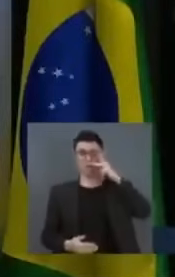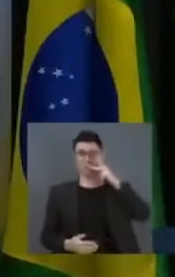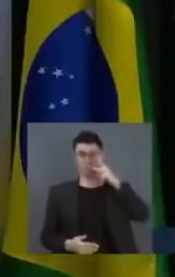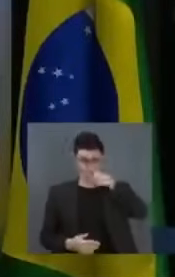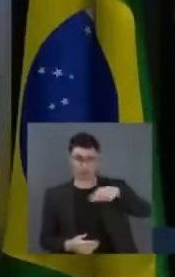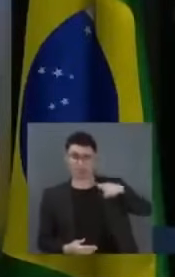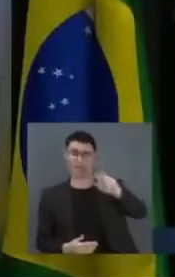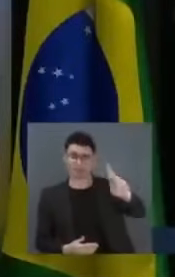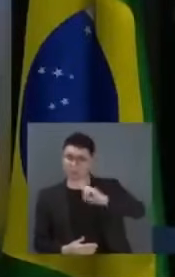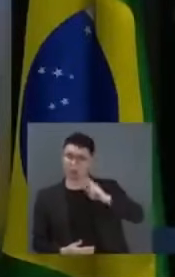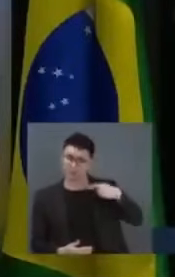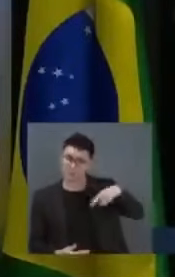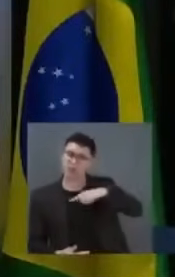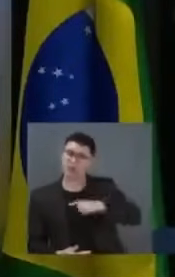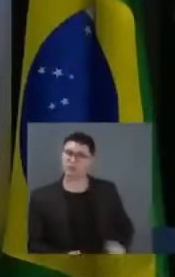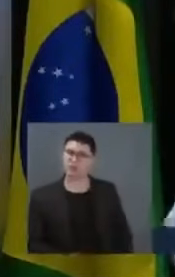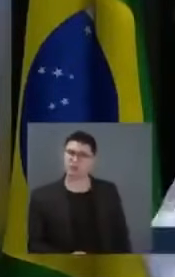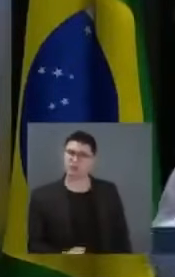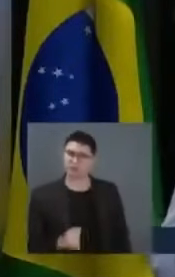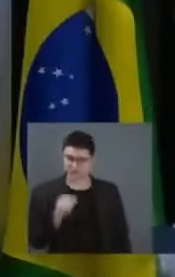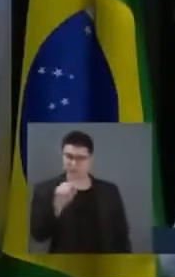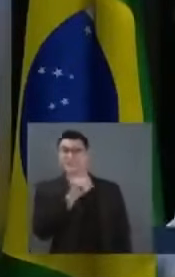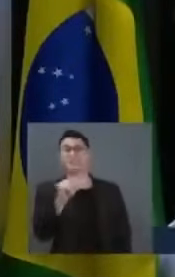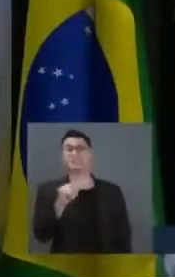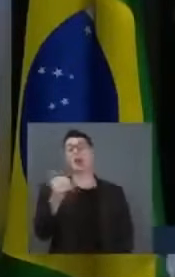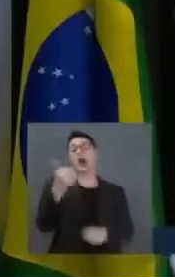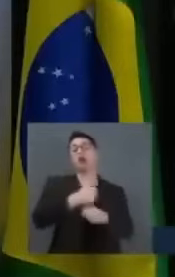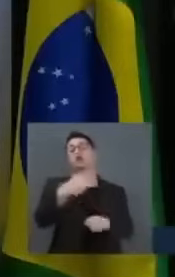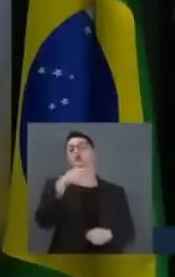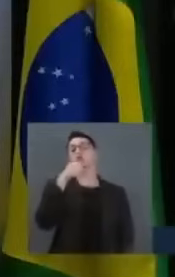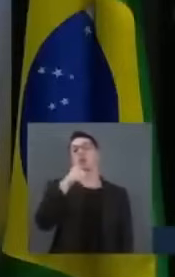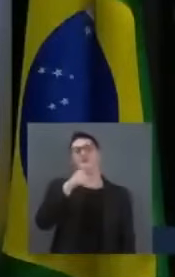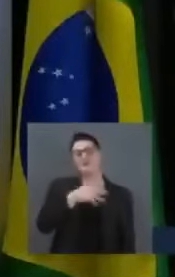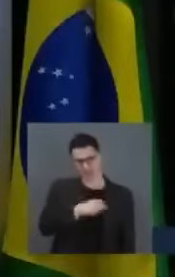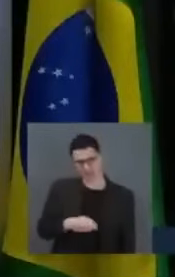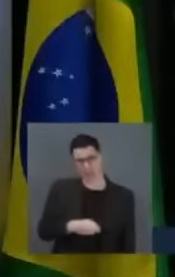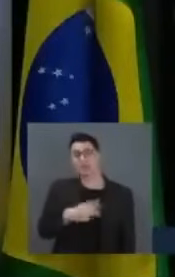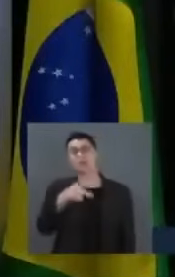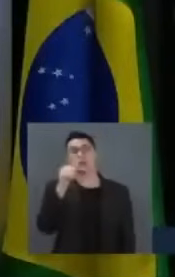respondam se iriam denunciar suas filhas, suas netas, suas esposas.